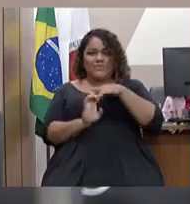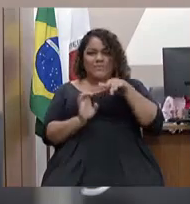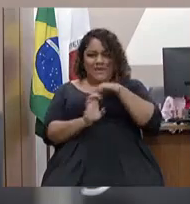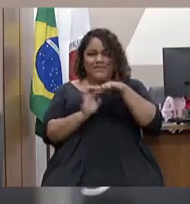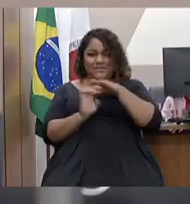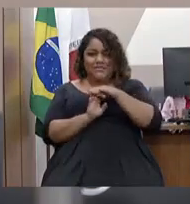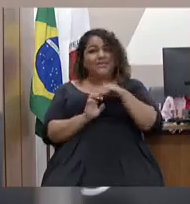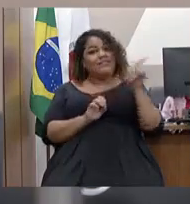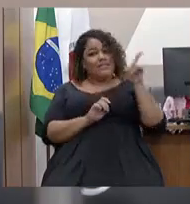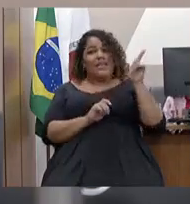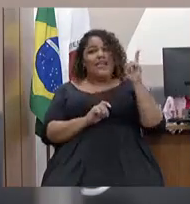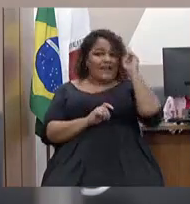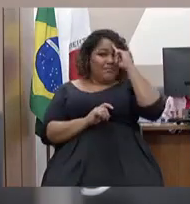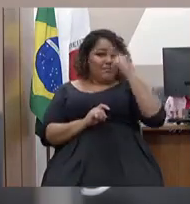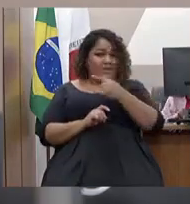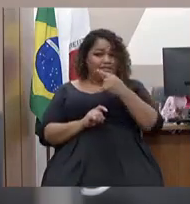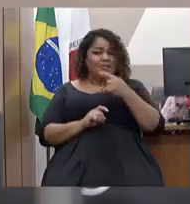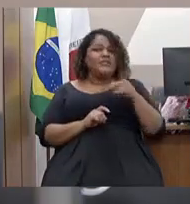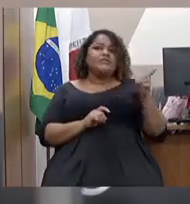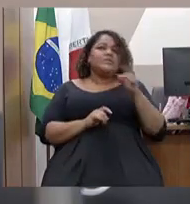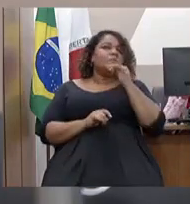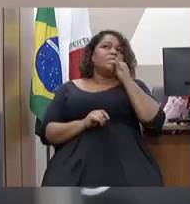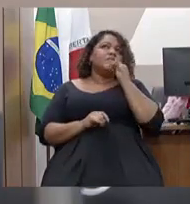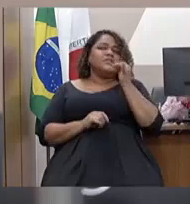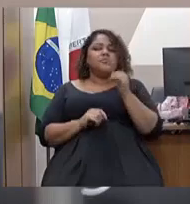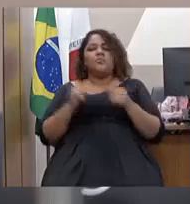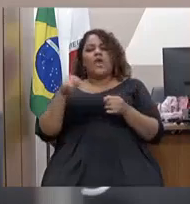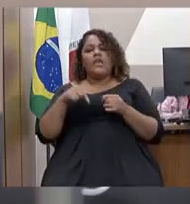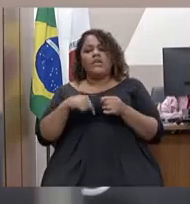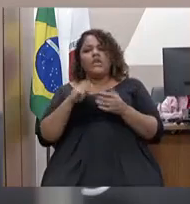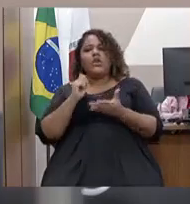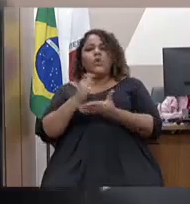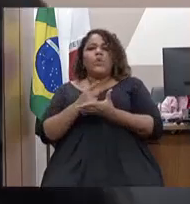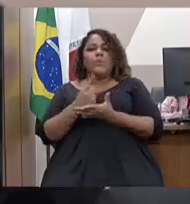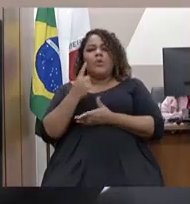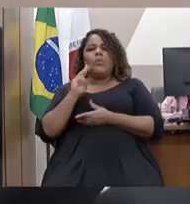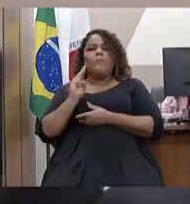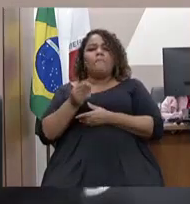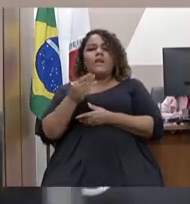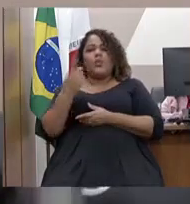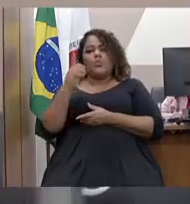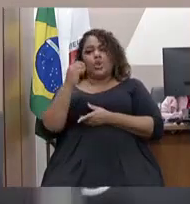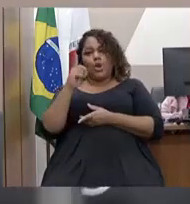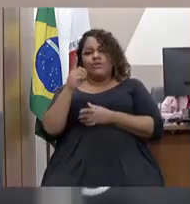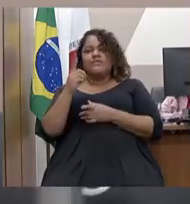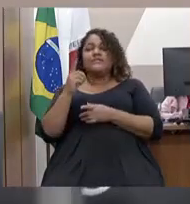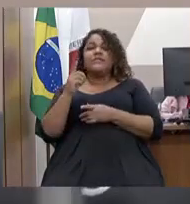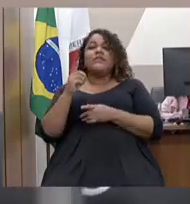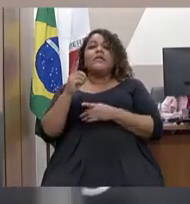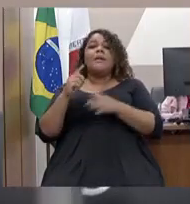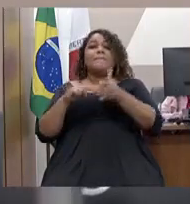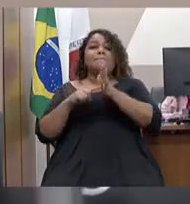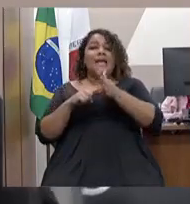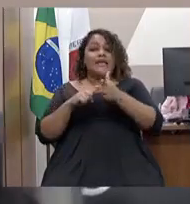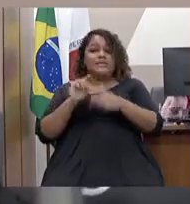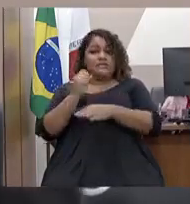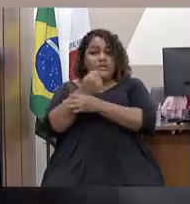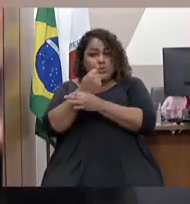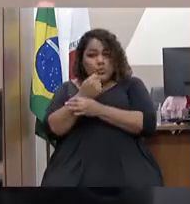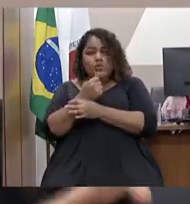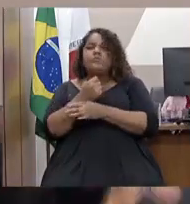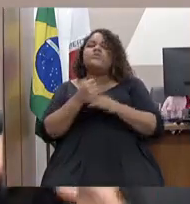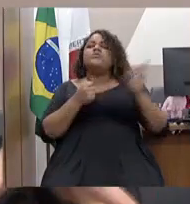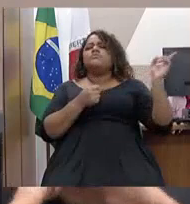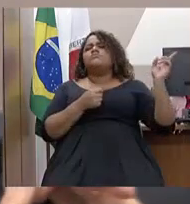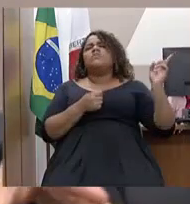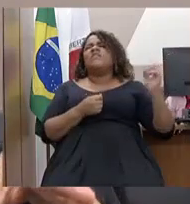segura aqui que vai custar Digamos um milhão de dólares aqui é o acionista falar compra aquela maquininha lá de segunda mão